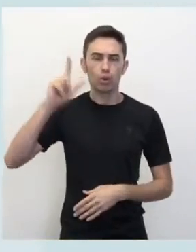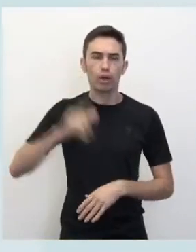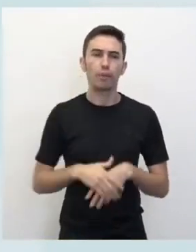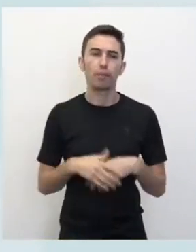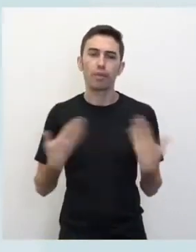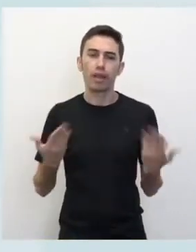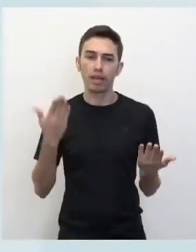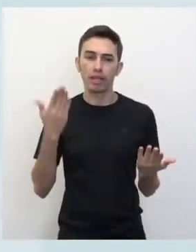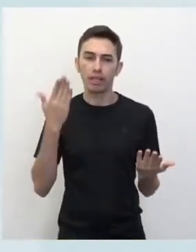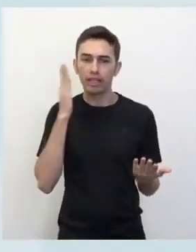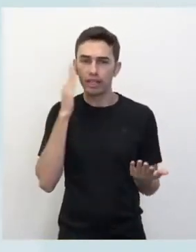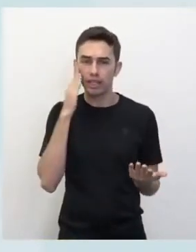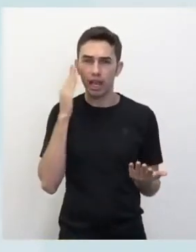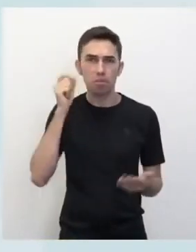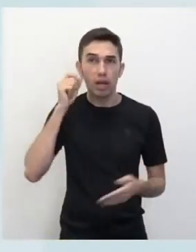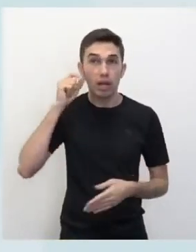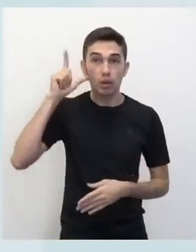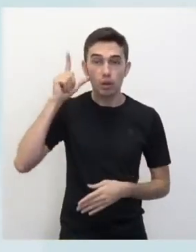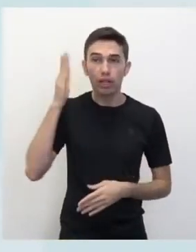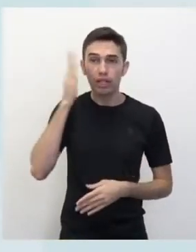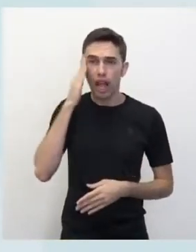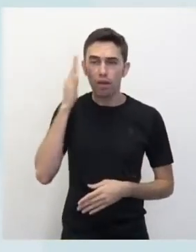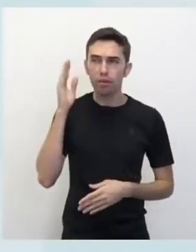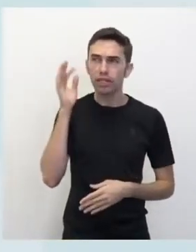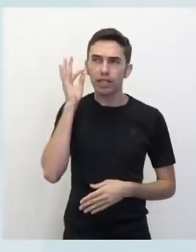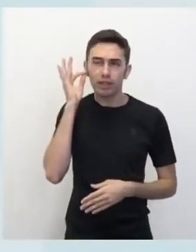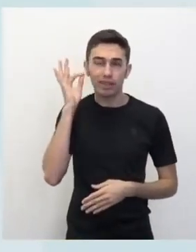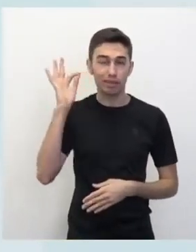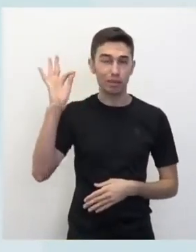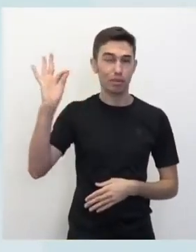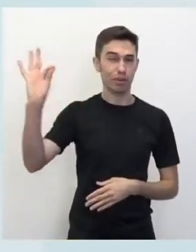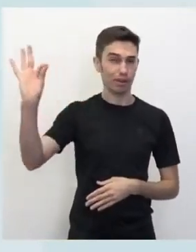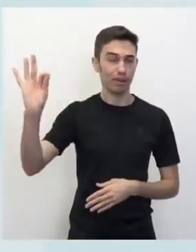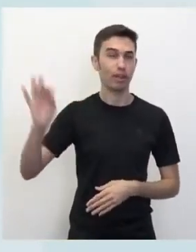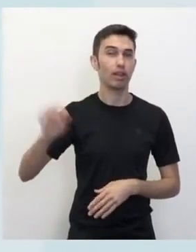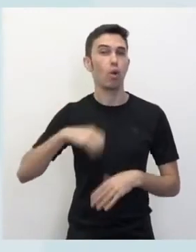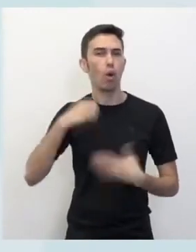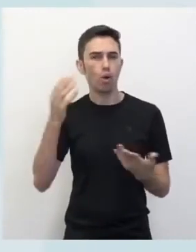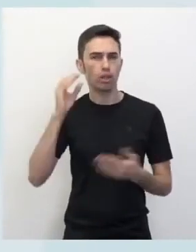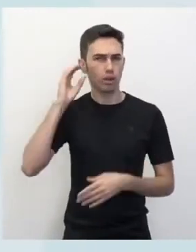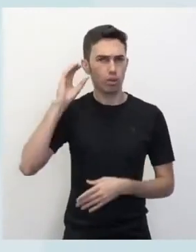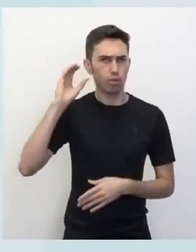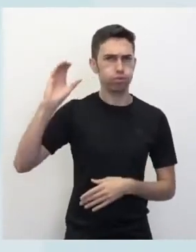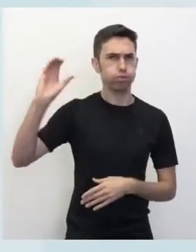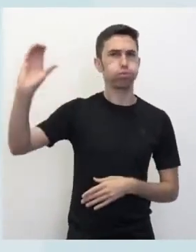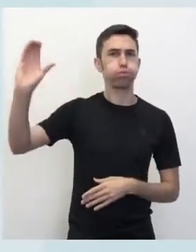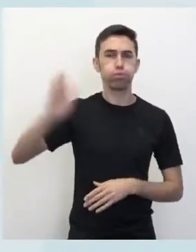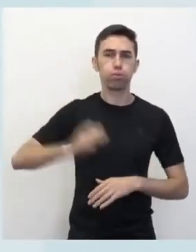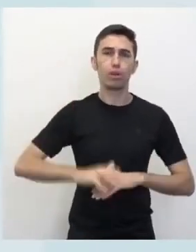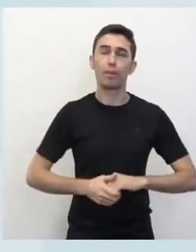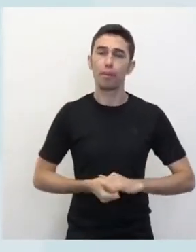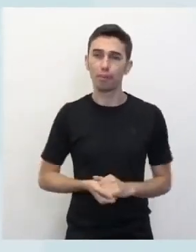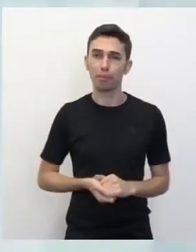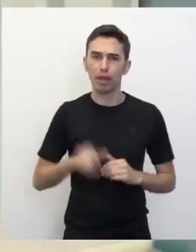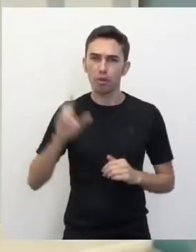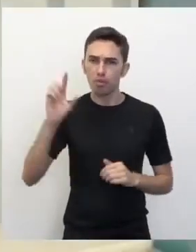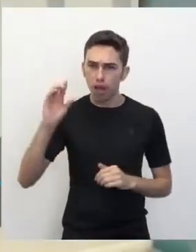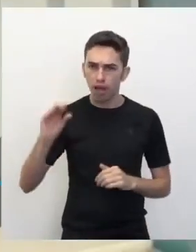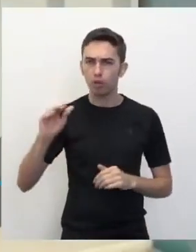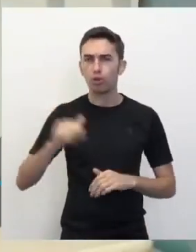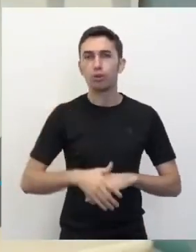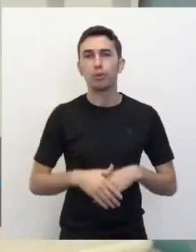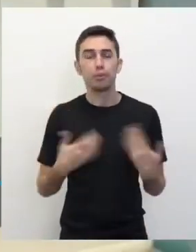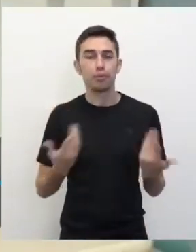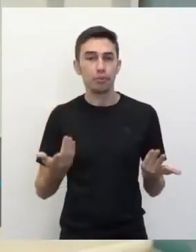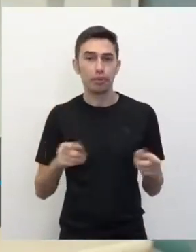gente pode distinguir se um som é agudo, bem fininho e alto, ou grave, grosso e baixo.